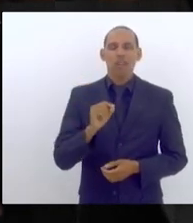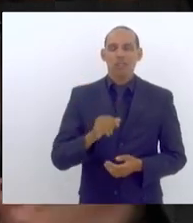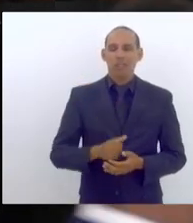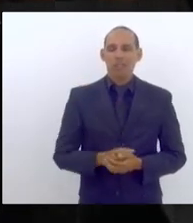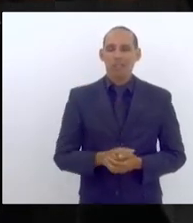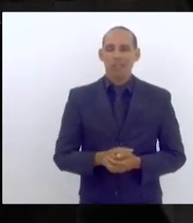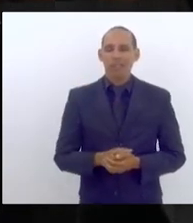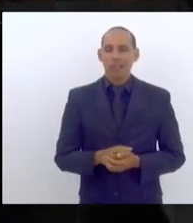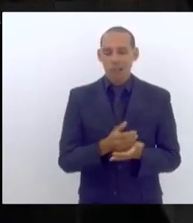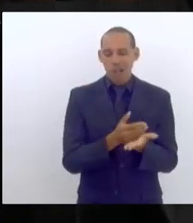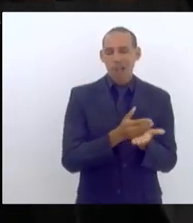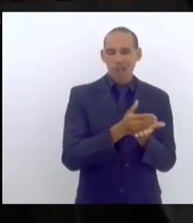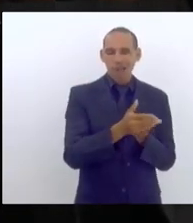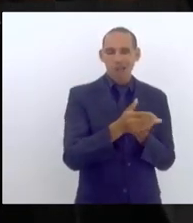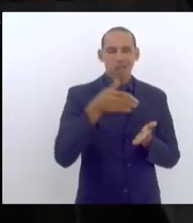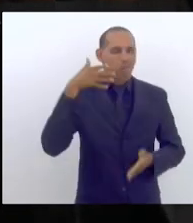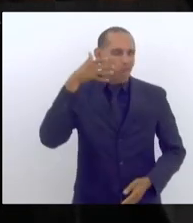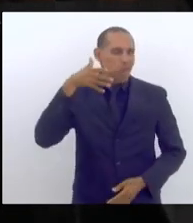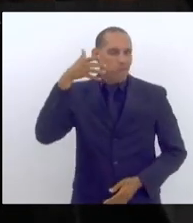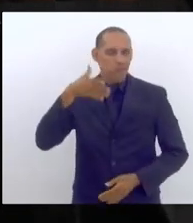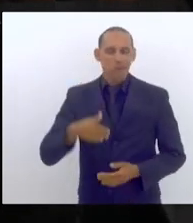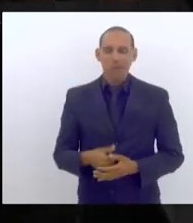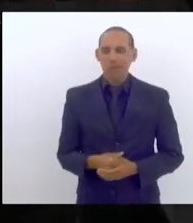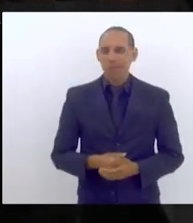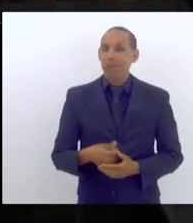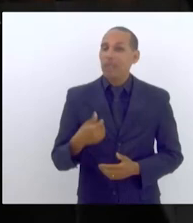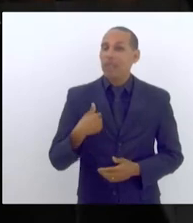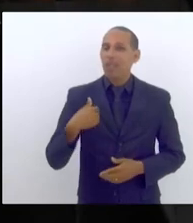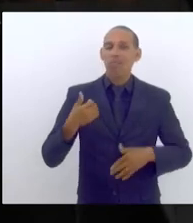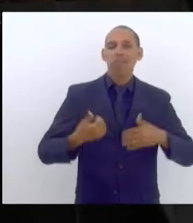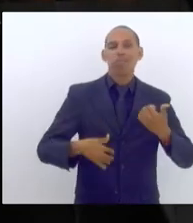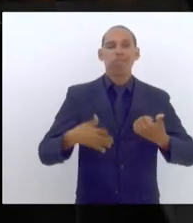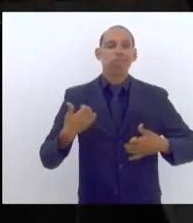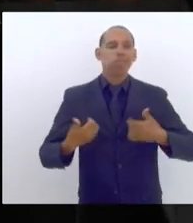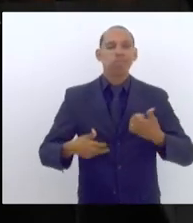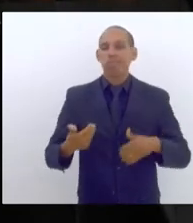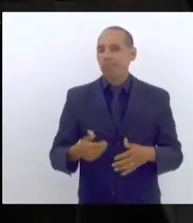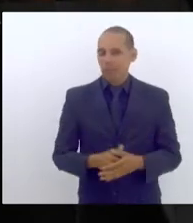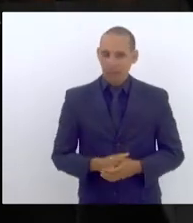expediente inicial, quando eu comecei a abordar